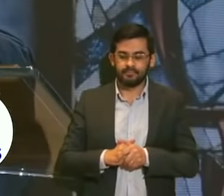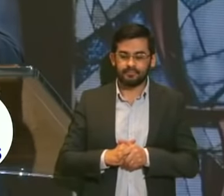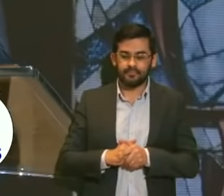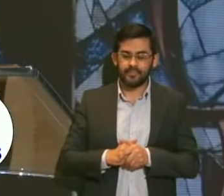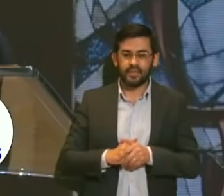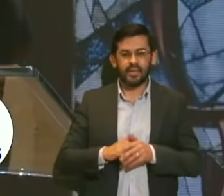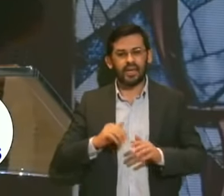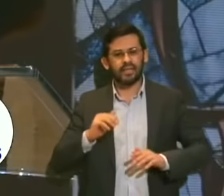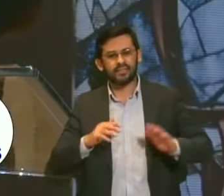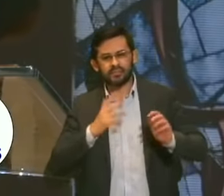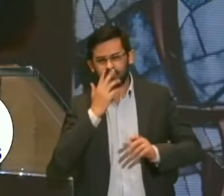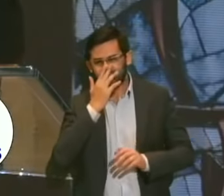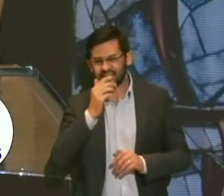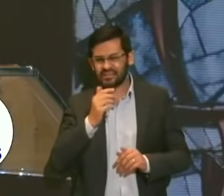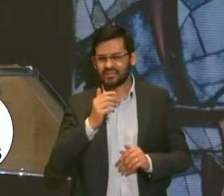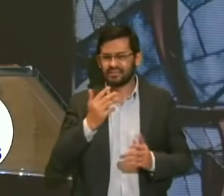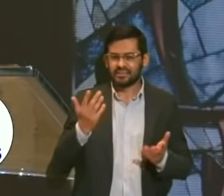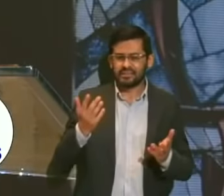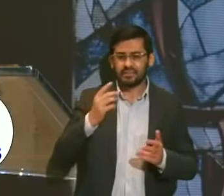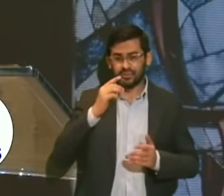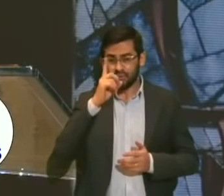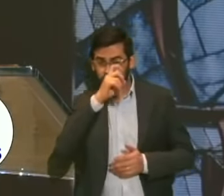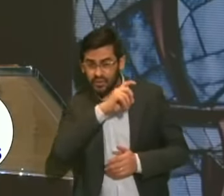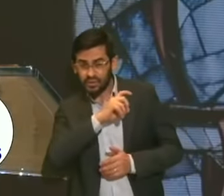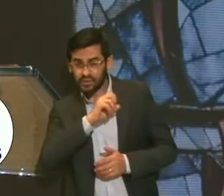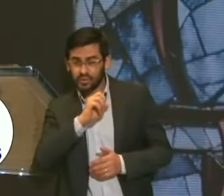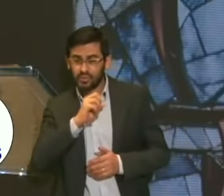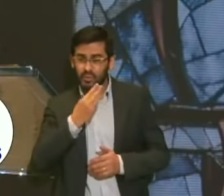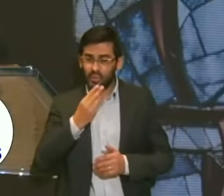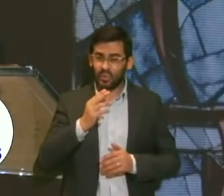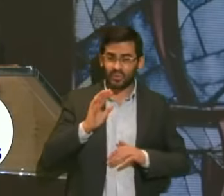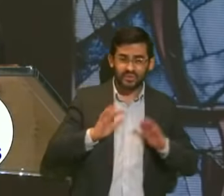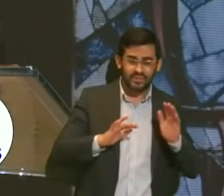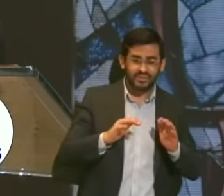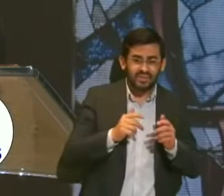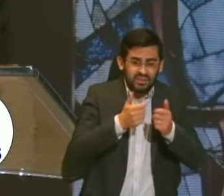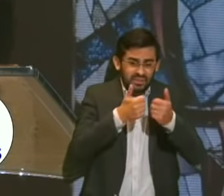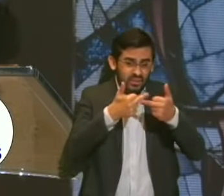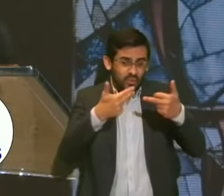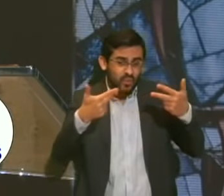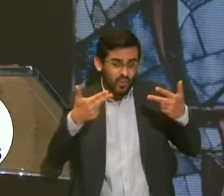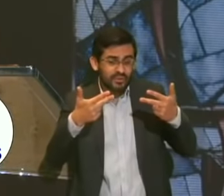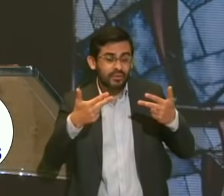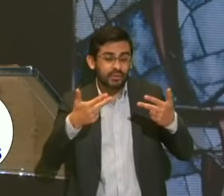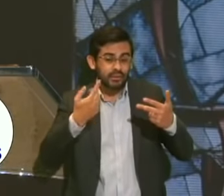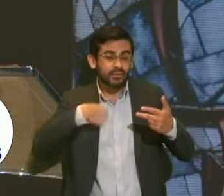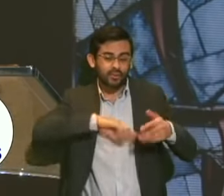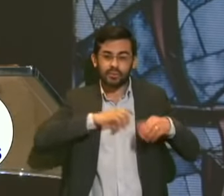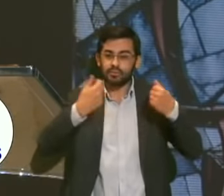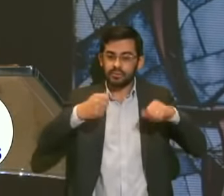não parecem tão horríveis assim, mas são coisas que nós temos que mudar.